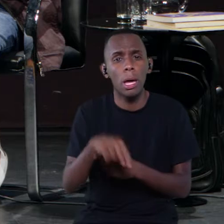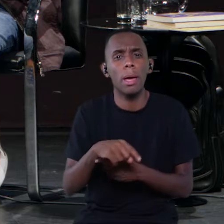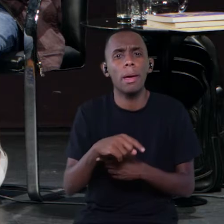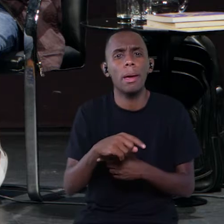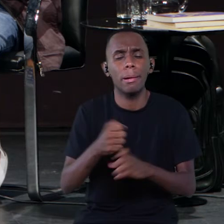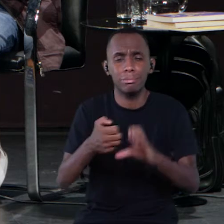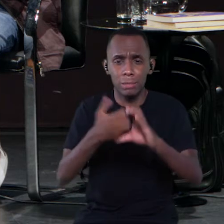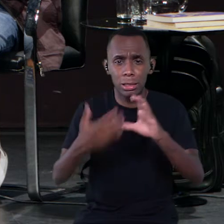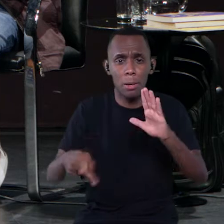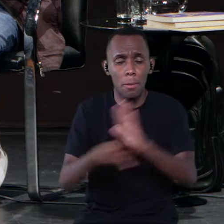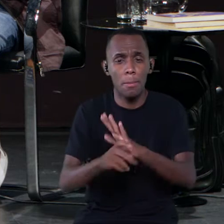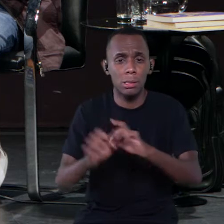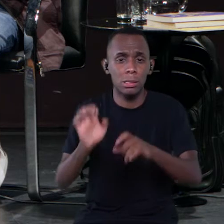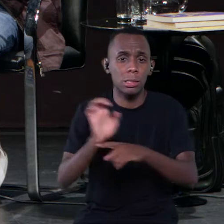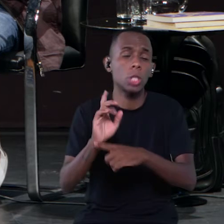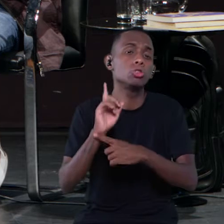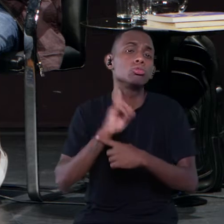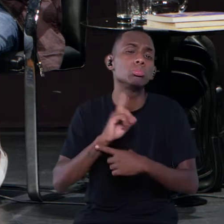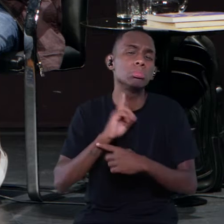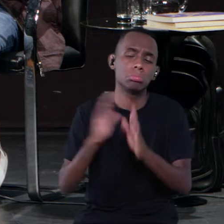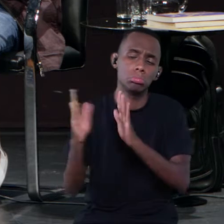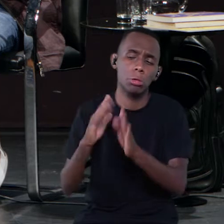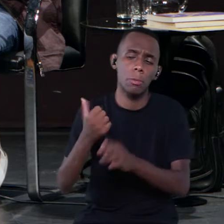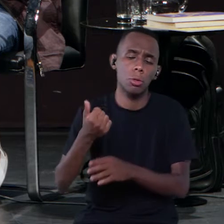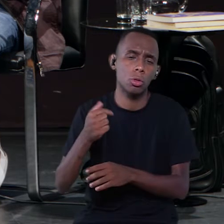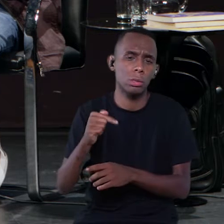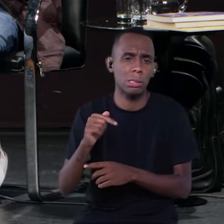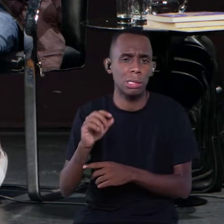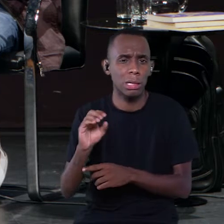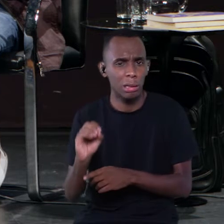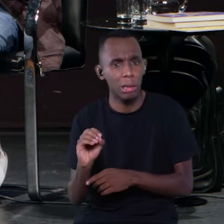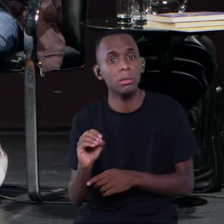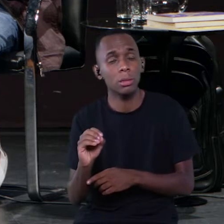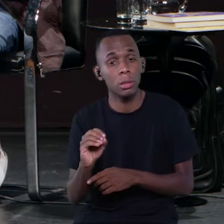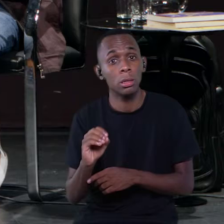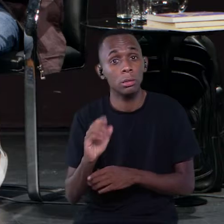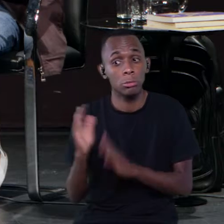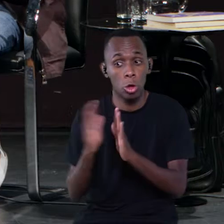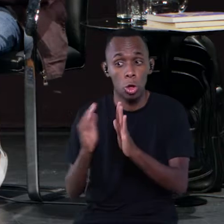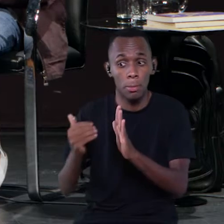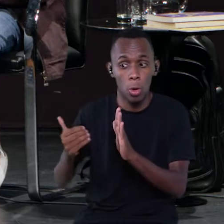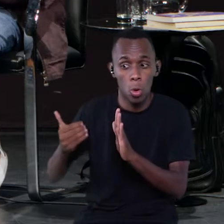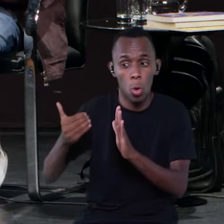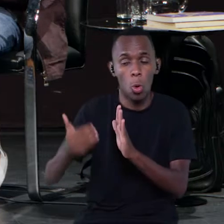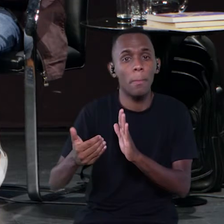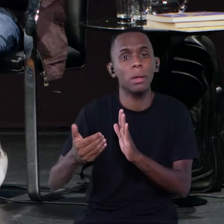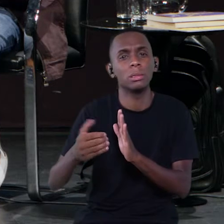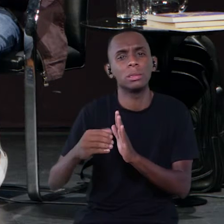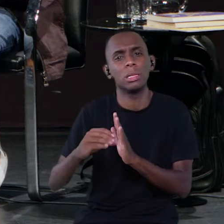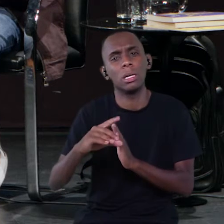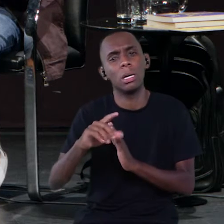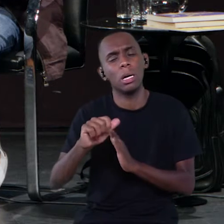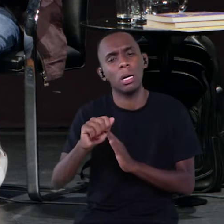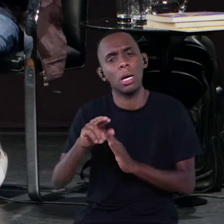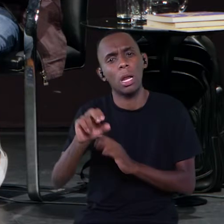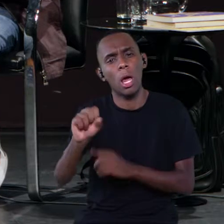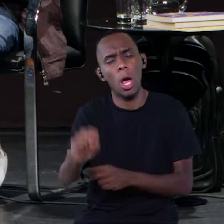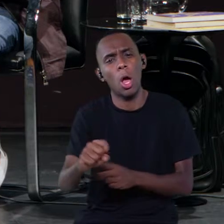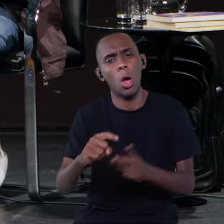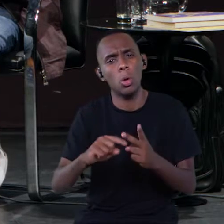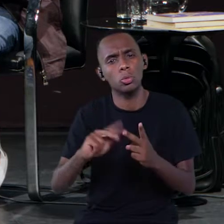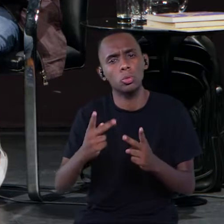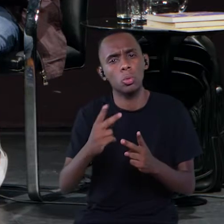pouco dessa Minas Gerais, dessa década de 70 e 80, quando dali saíram Klaus Viana,